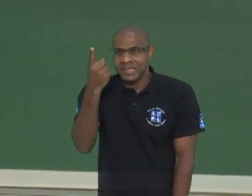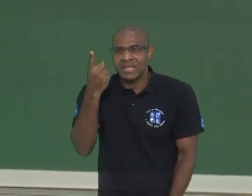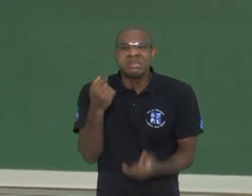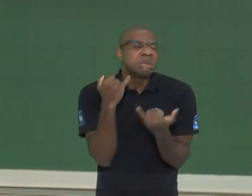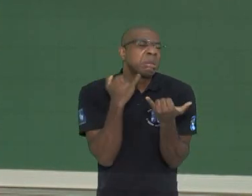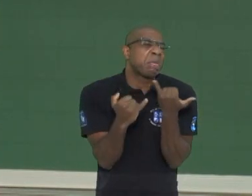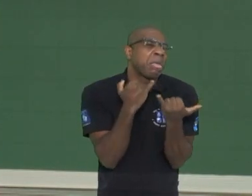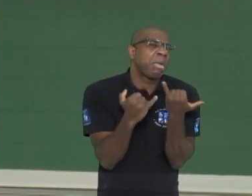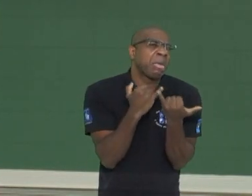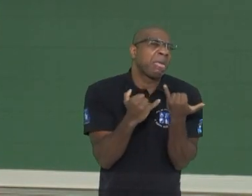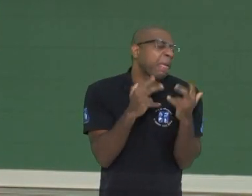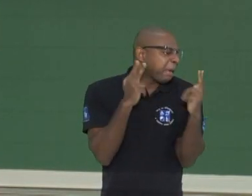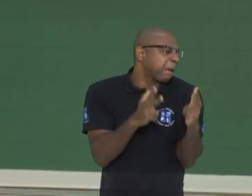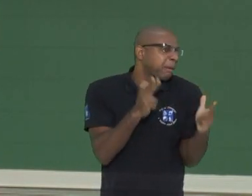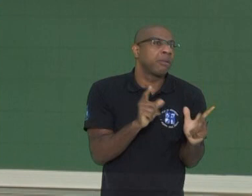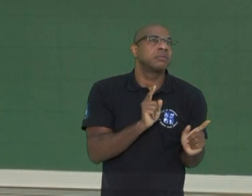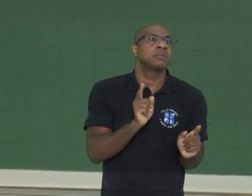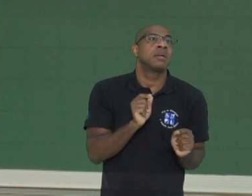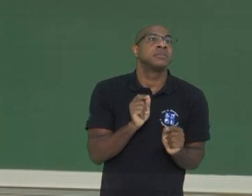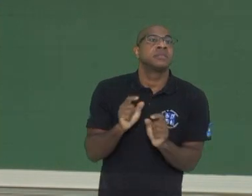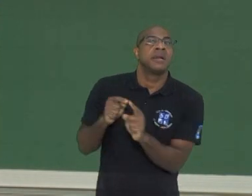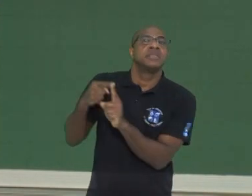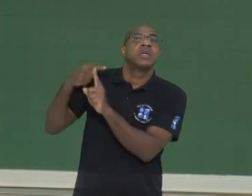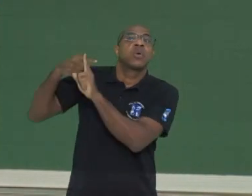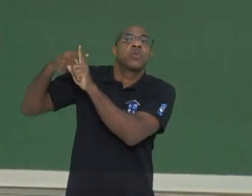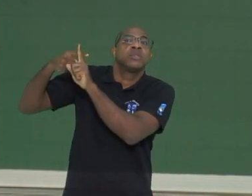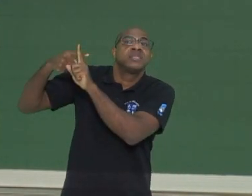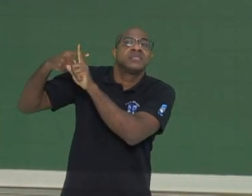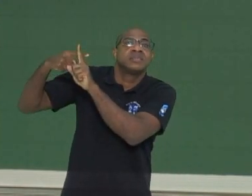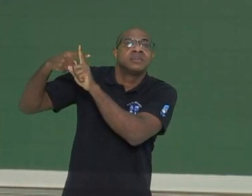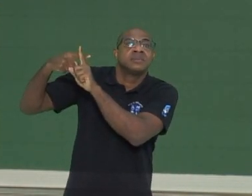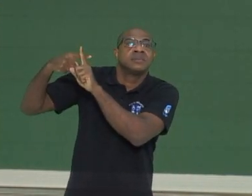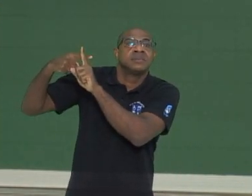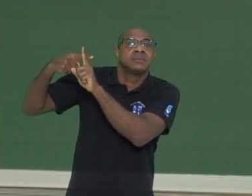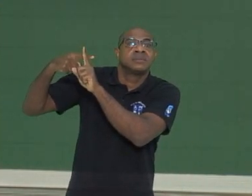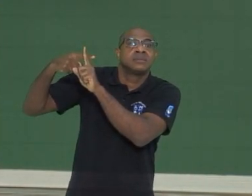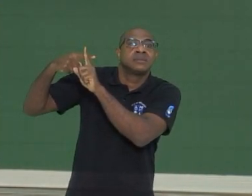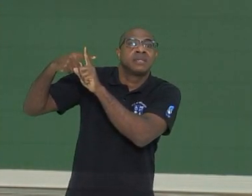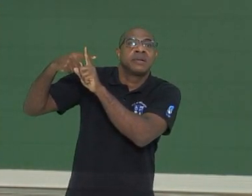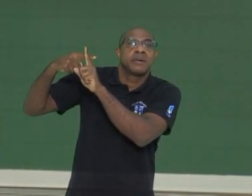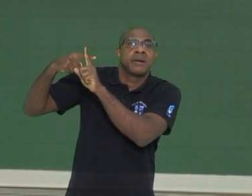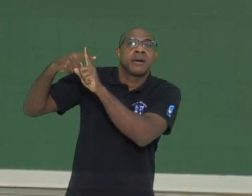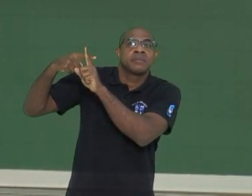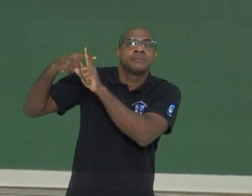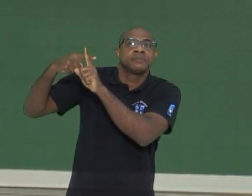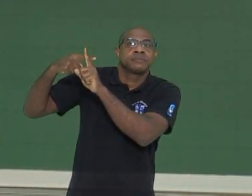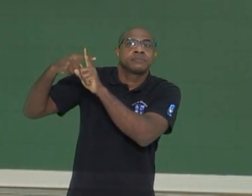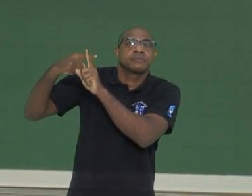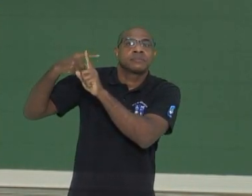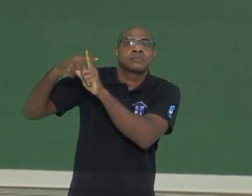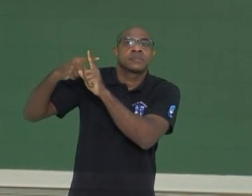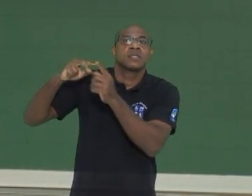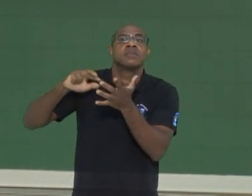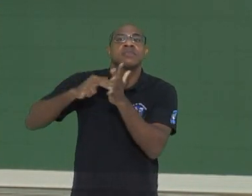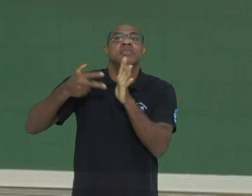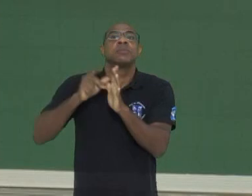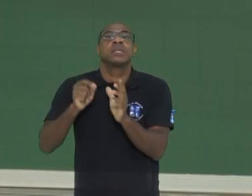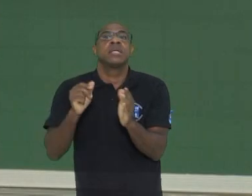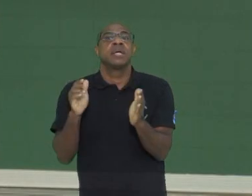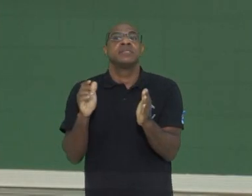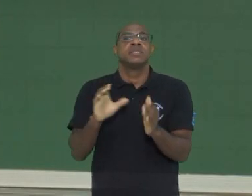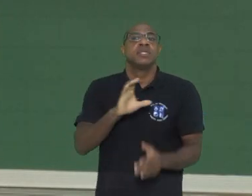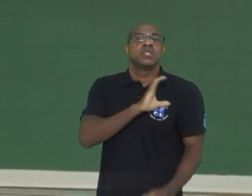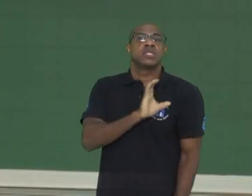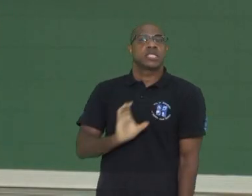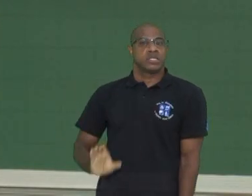a Jesus Cristo, a cruz. Aqui, símbolo do cristianismo, correto? Então, essa